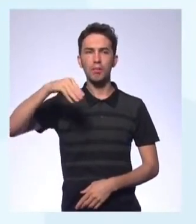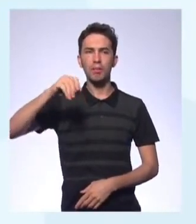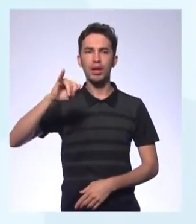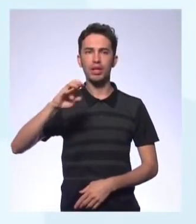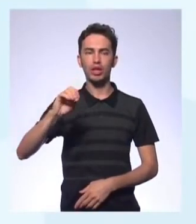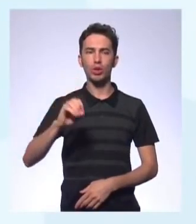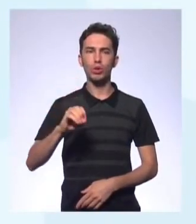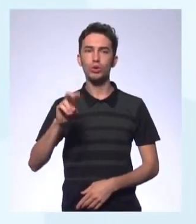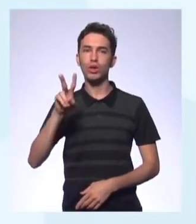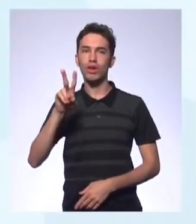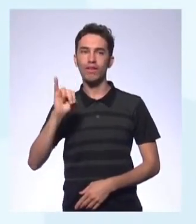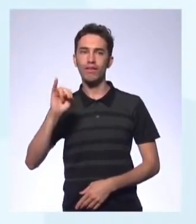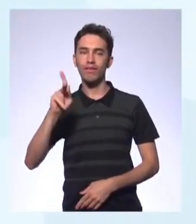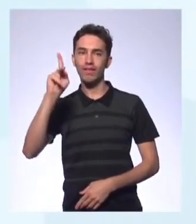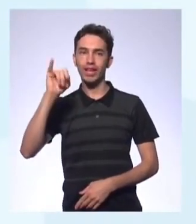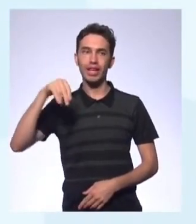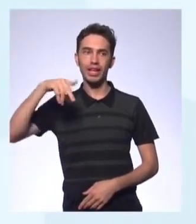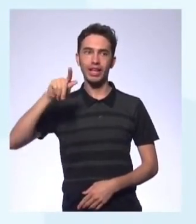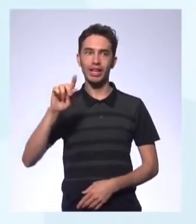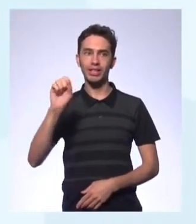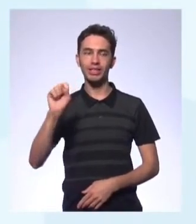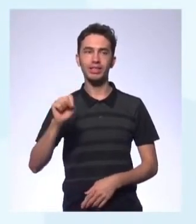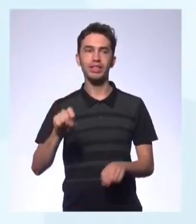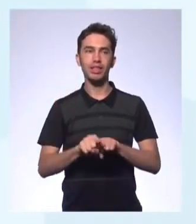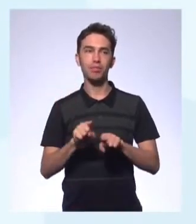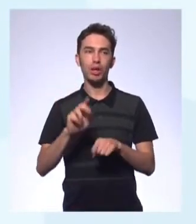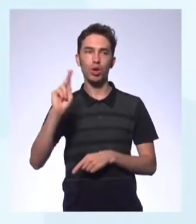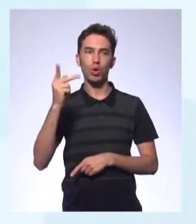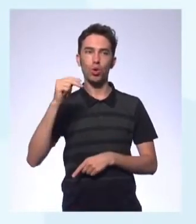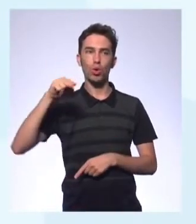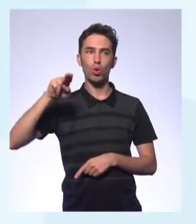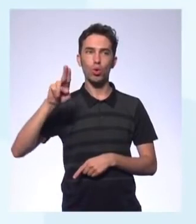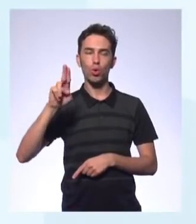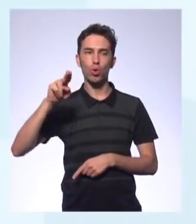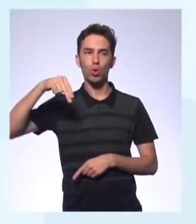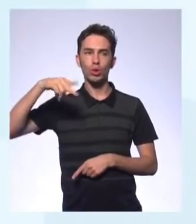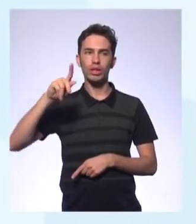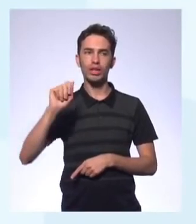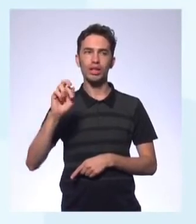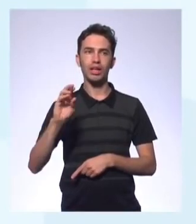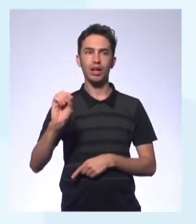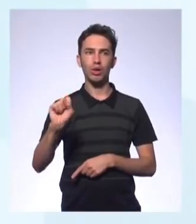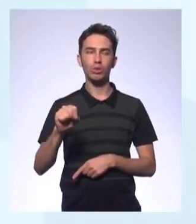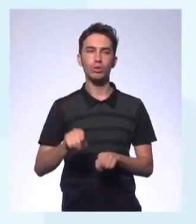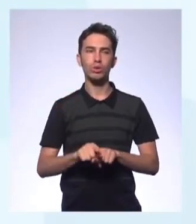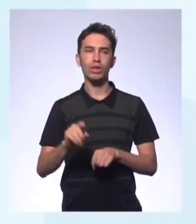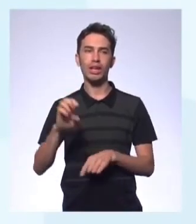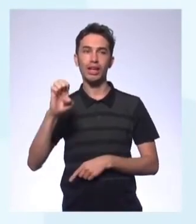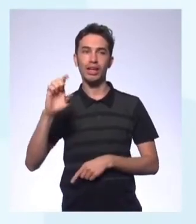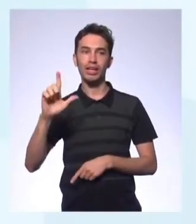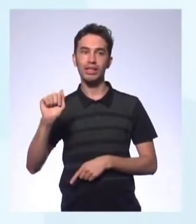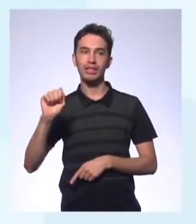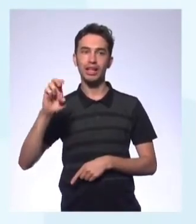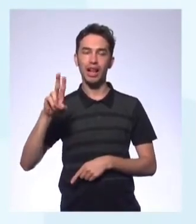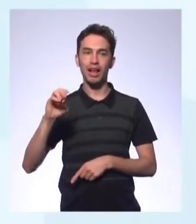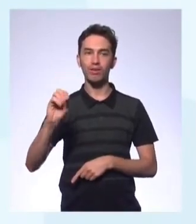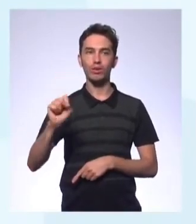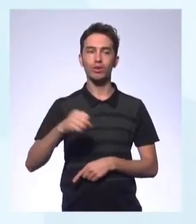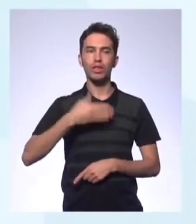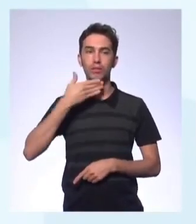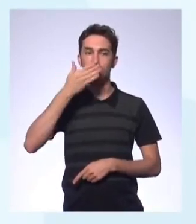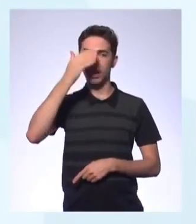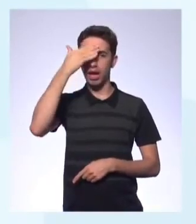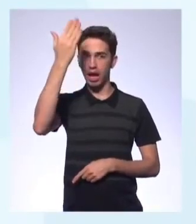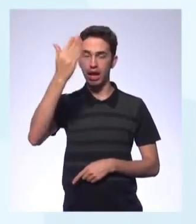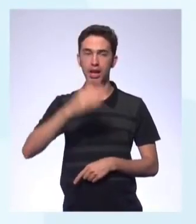Ocidente estava perdendo a sua força e se fragmentando, aumentava o processo de ruralização em boa parte do